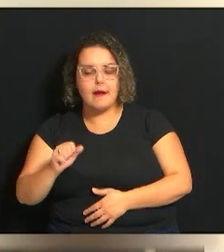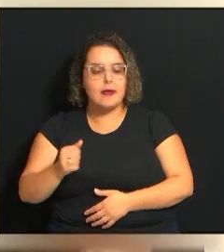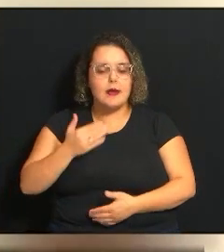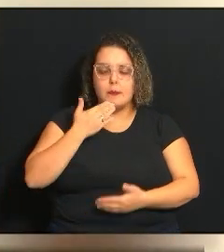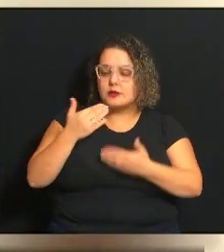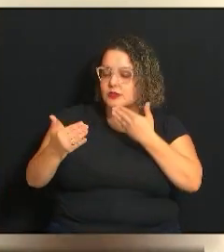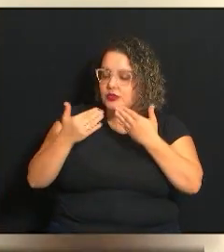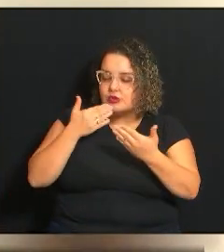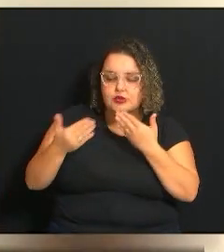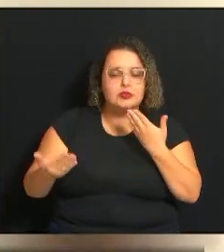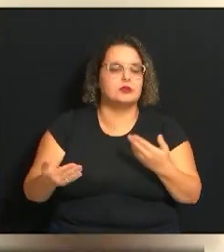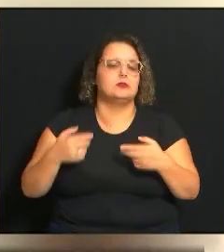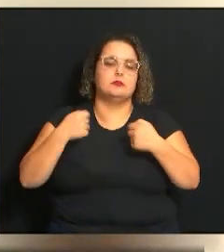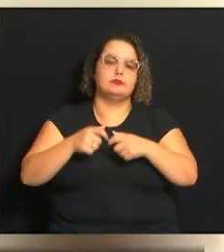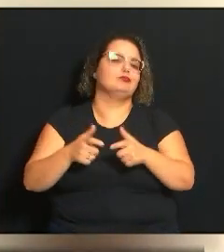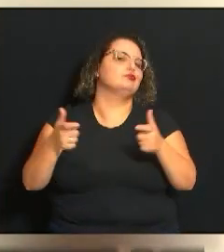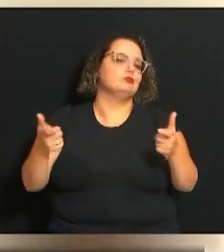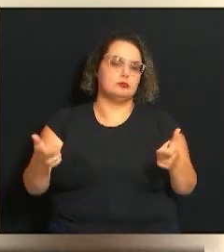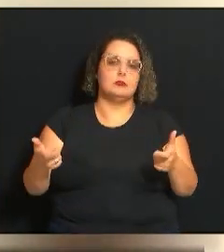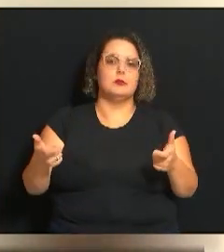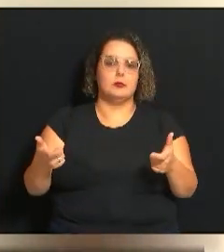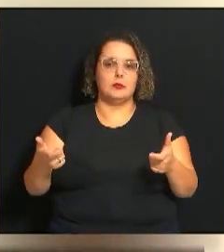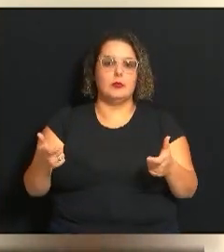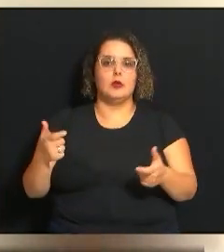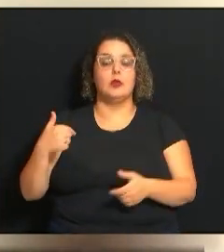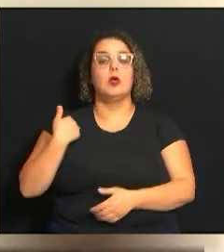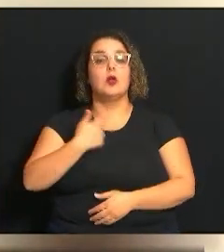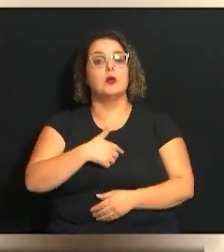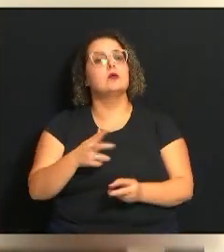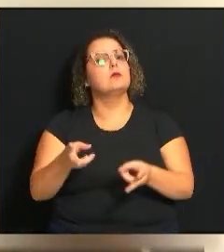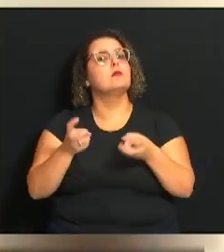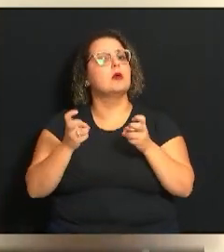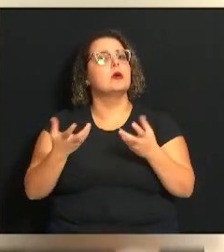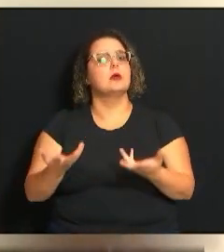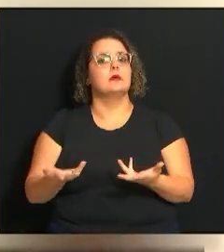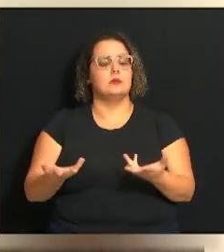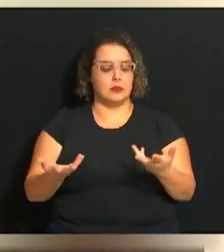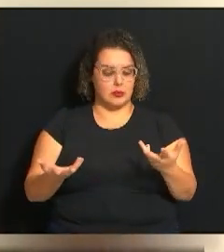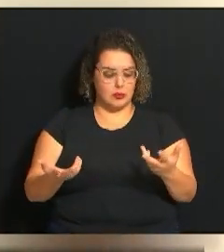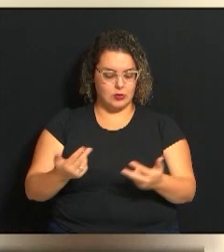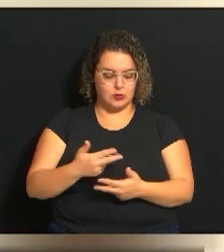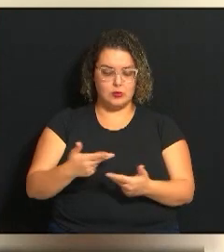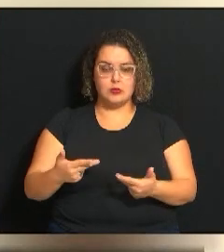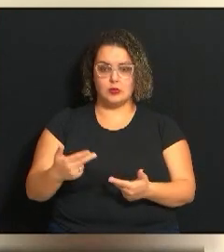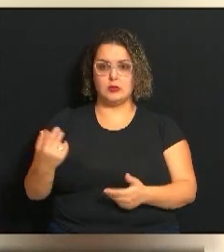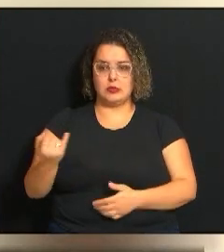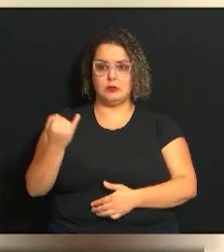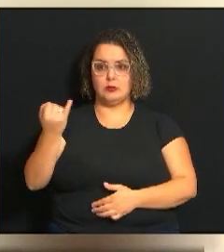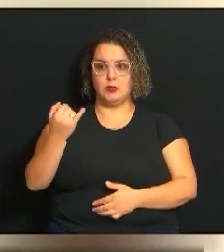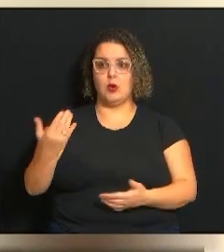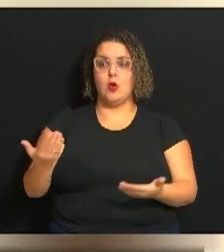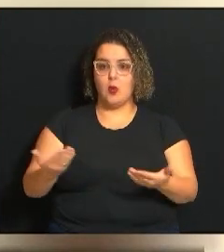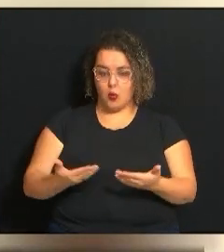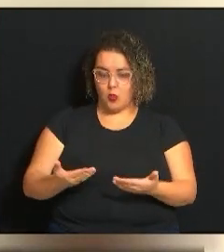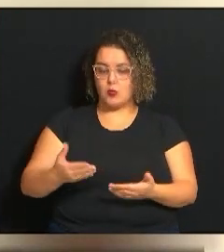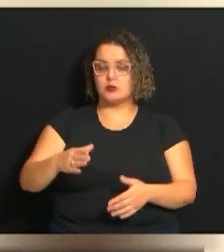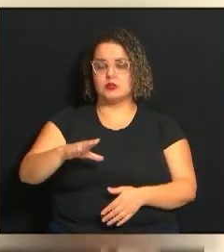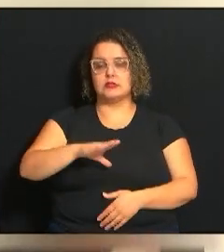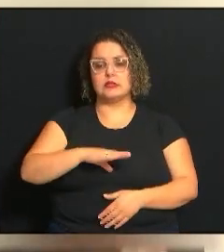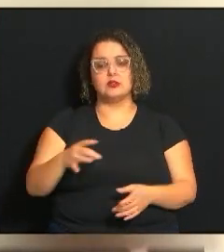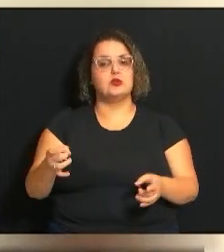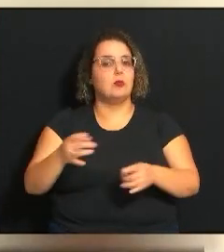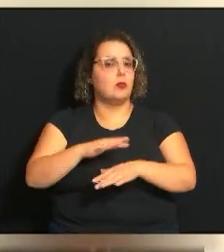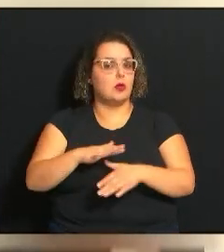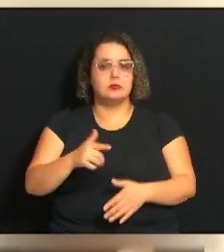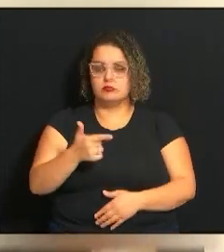a carência também é muito grande, mas nós estamos percebendo duas coisas muito importantes. Hoje a cidade está pronta, não tem